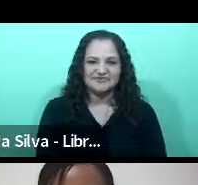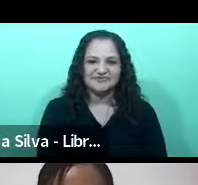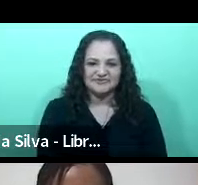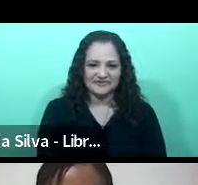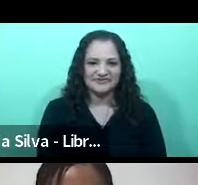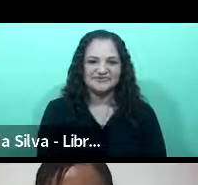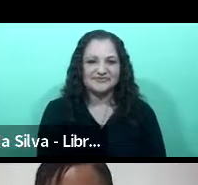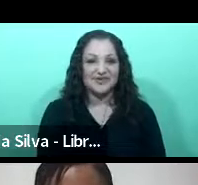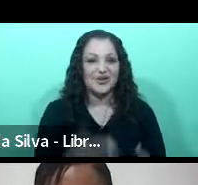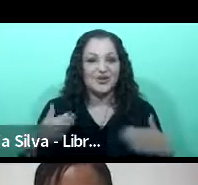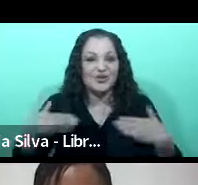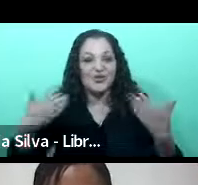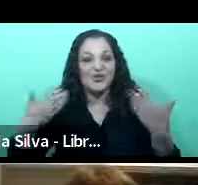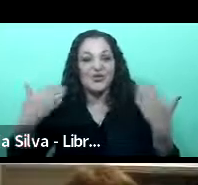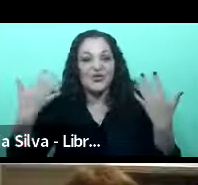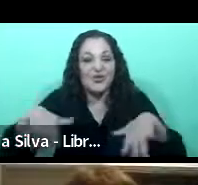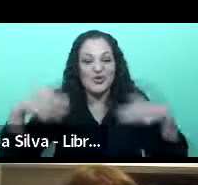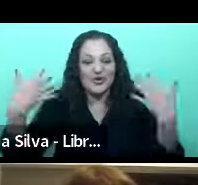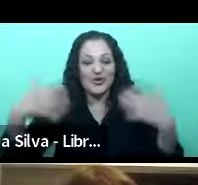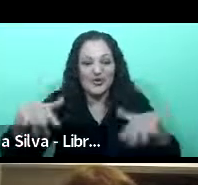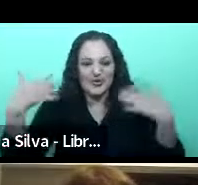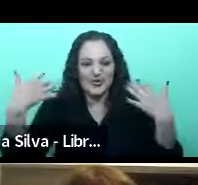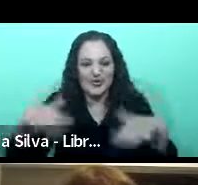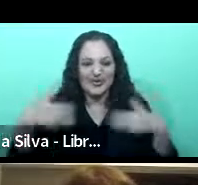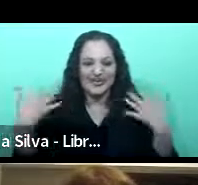Foi de surpresa agora, né?